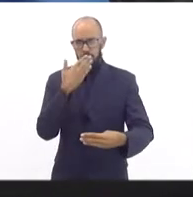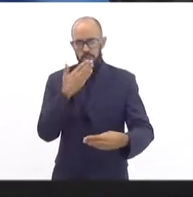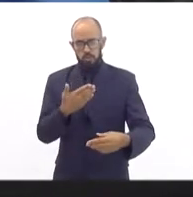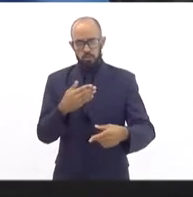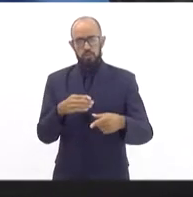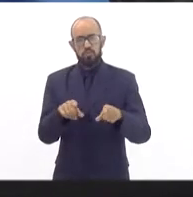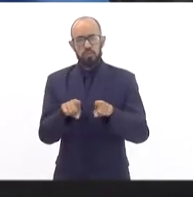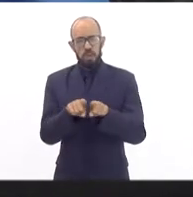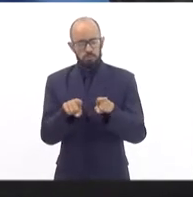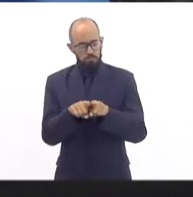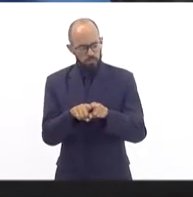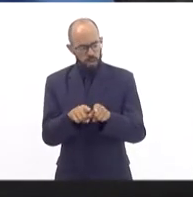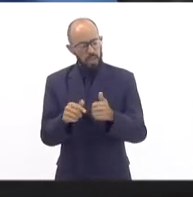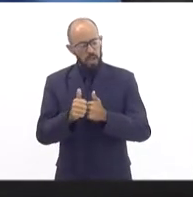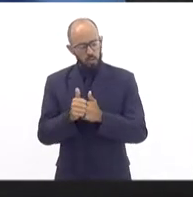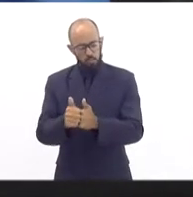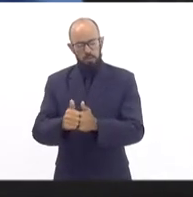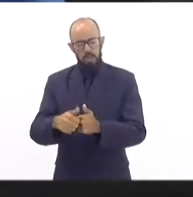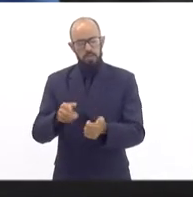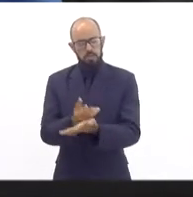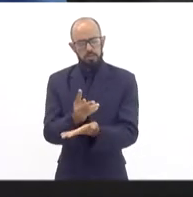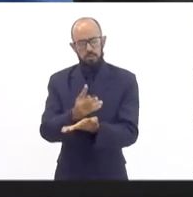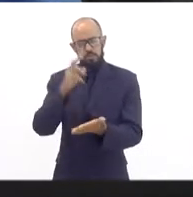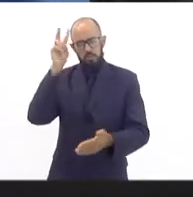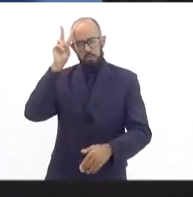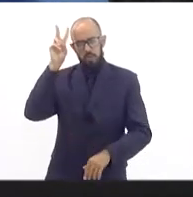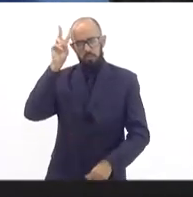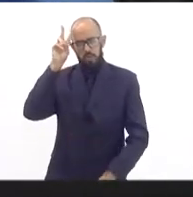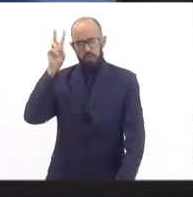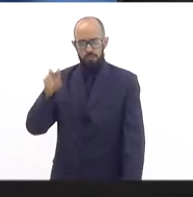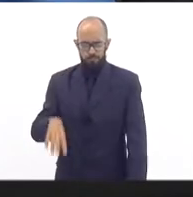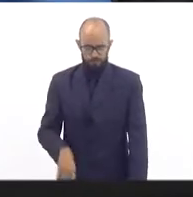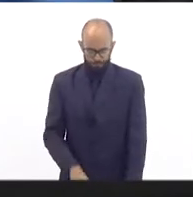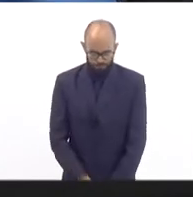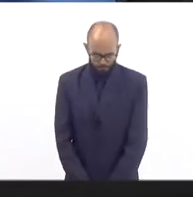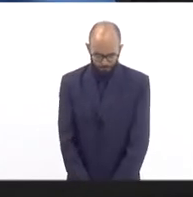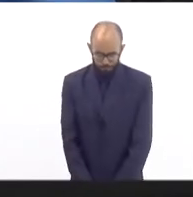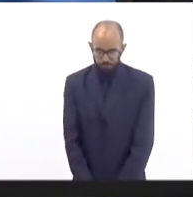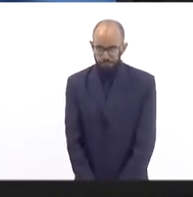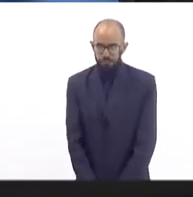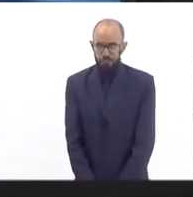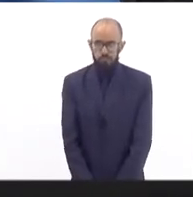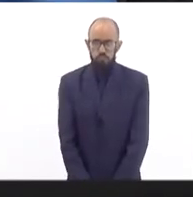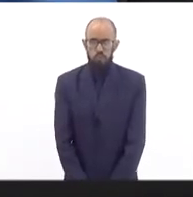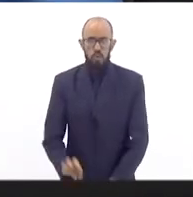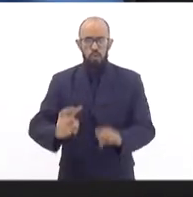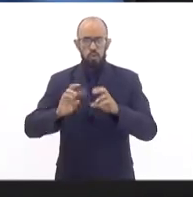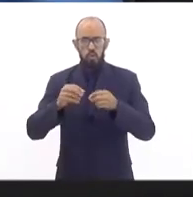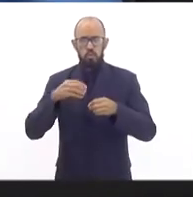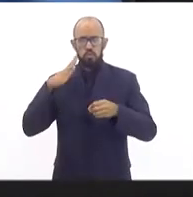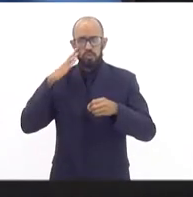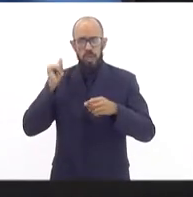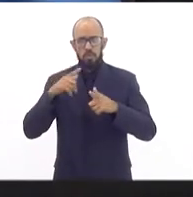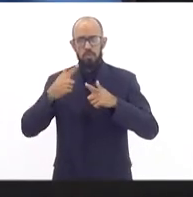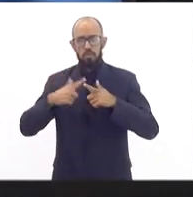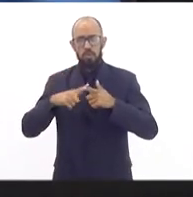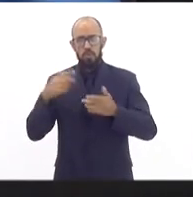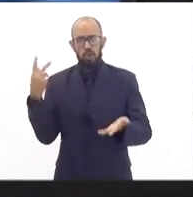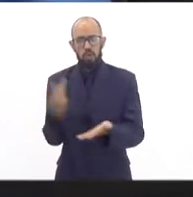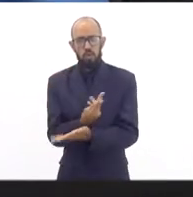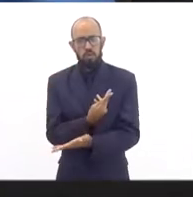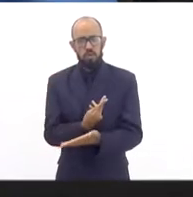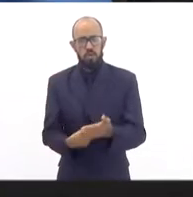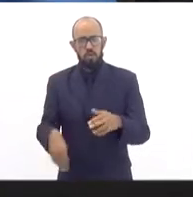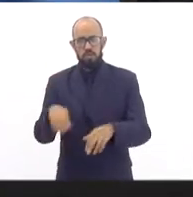que possa também acompanhar os trabalhos dessa CPI. Bem, todo mundo sabe o teor que essa CPI foi instalada, né? Ela foi criada